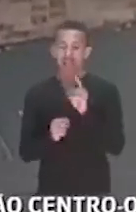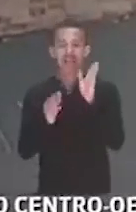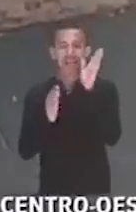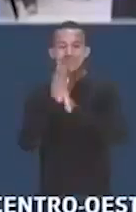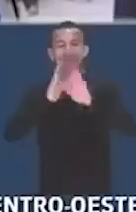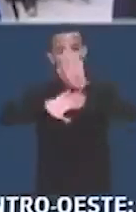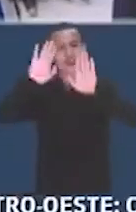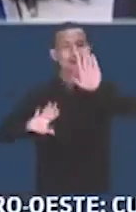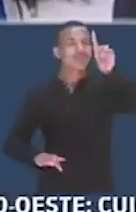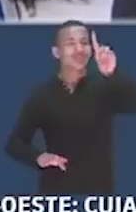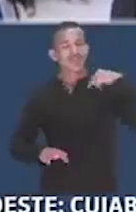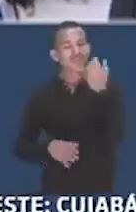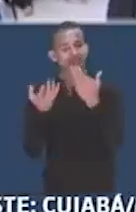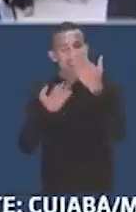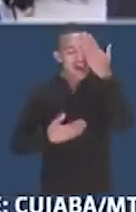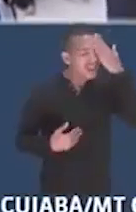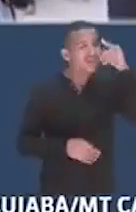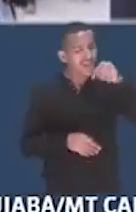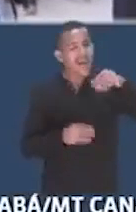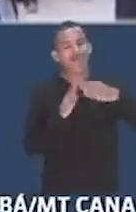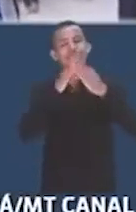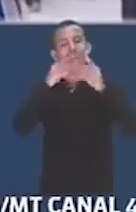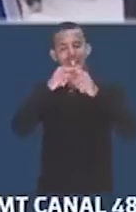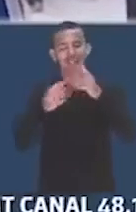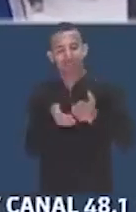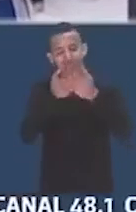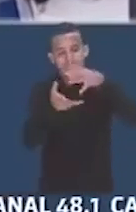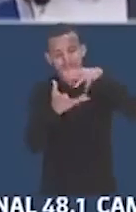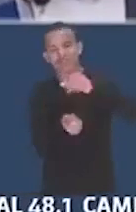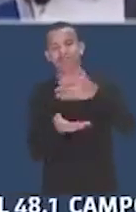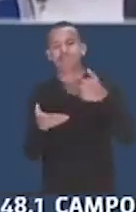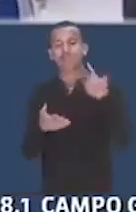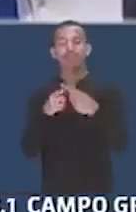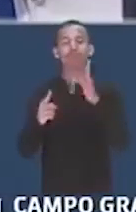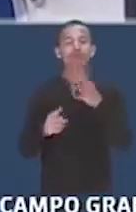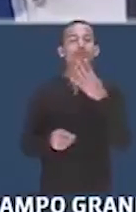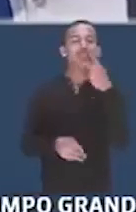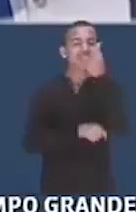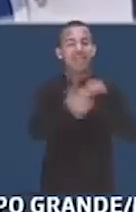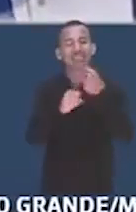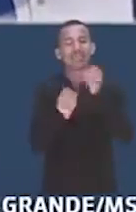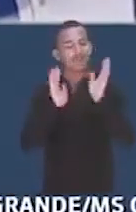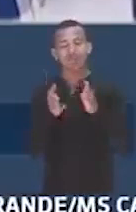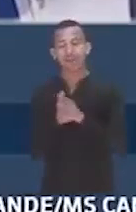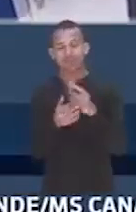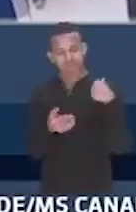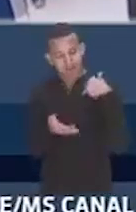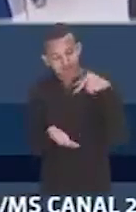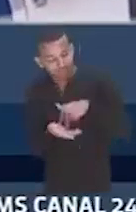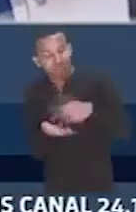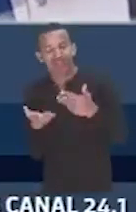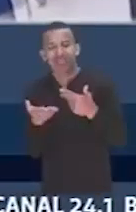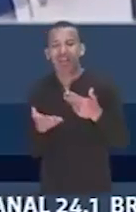Deus, né? Queremos sim. Agradecer esse ministério que nós conhecemos já há 6 anos. Que bom. E viemos para cá,